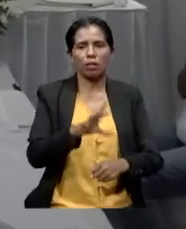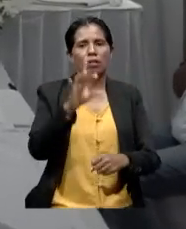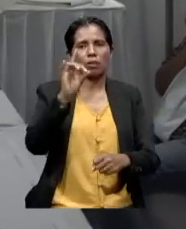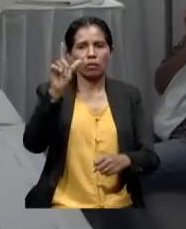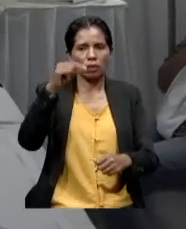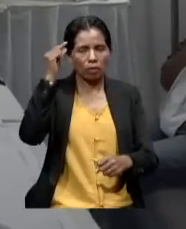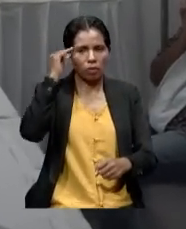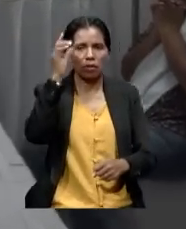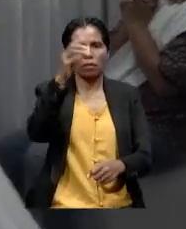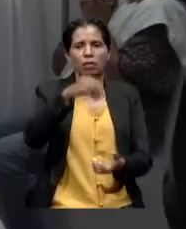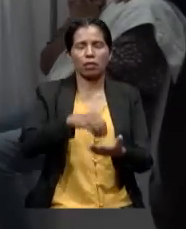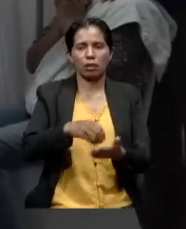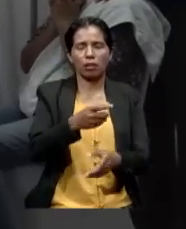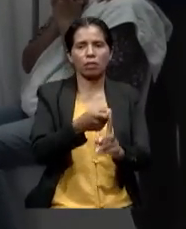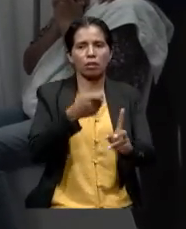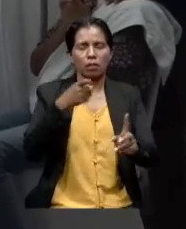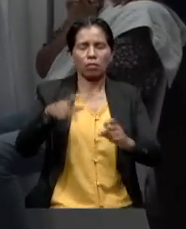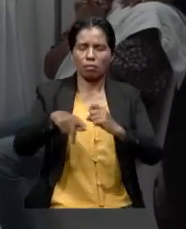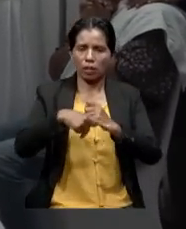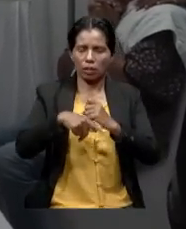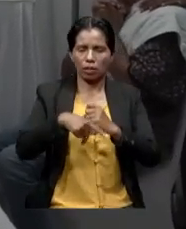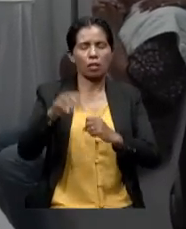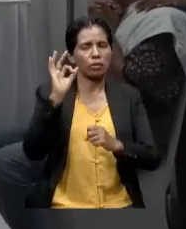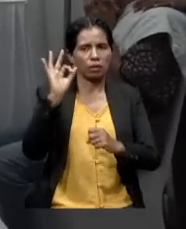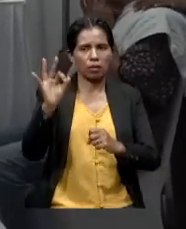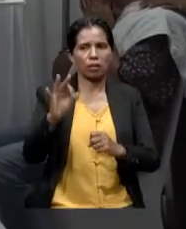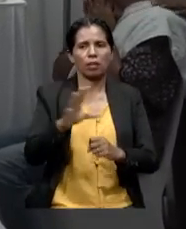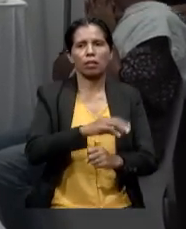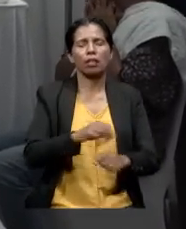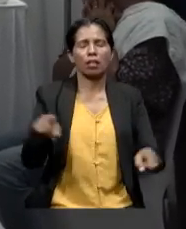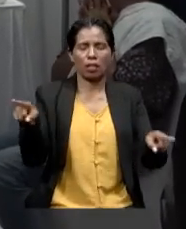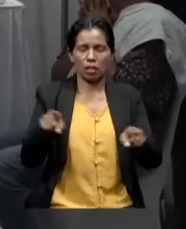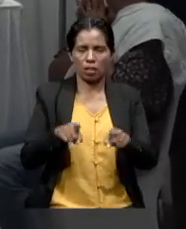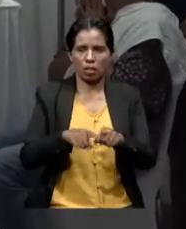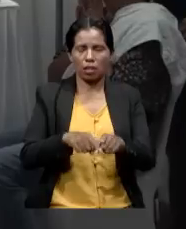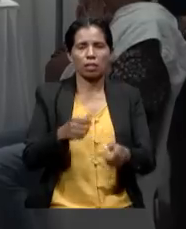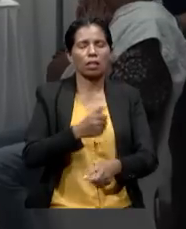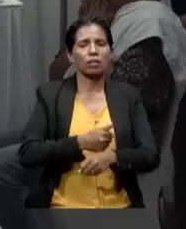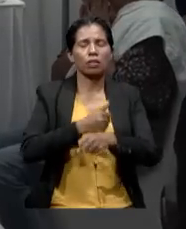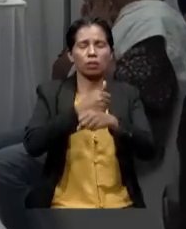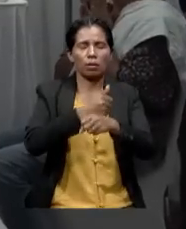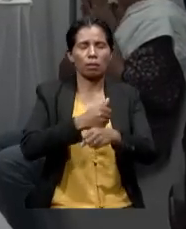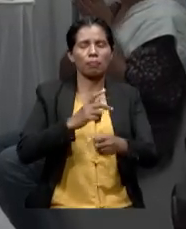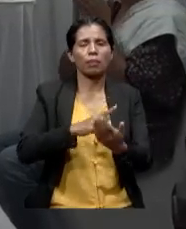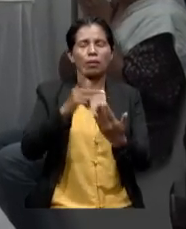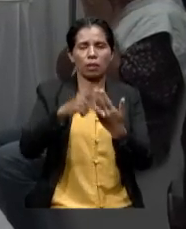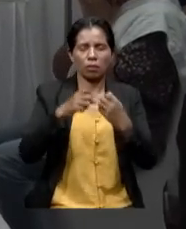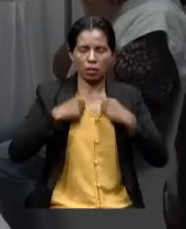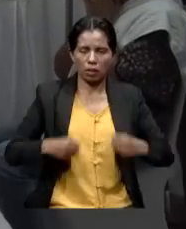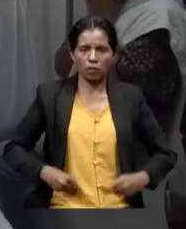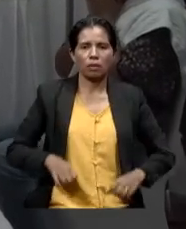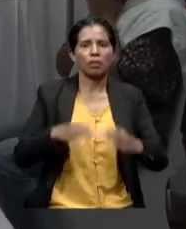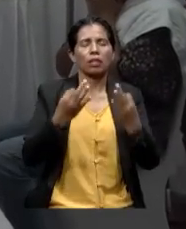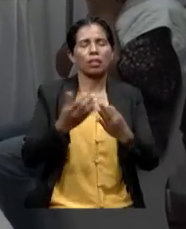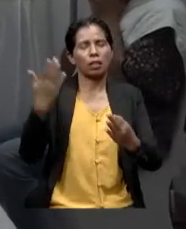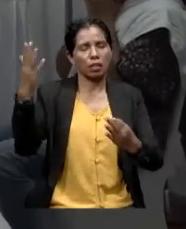governo, neve viabiliza o seu partido Fretilin, mate bien sai Hanesan assessor para o programa saúde na família e a Ministério